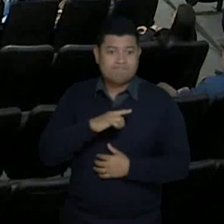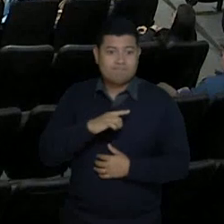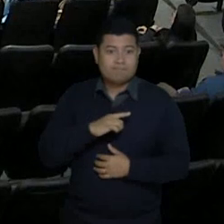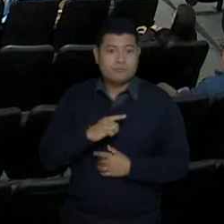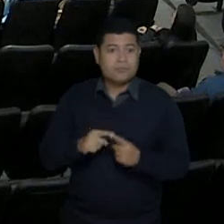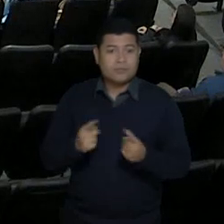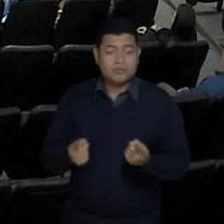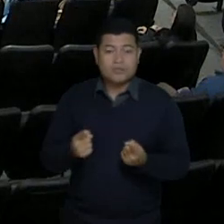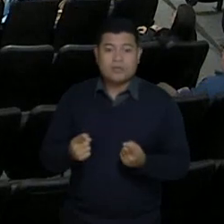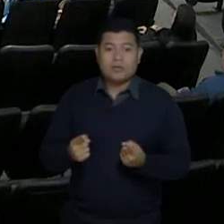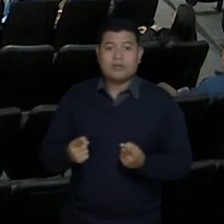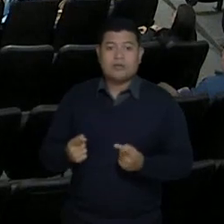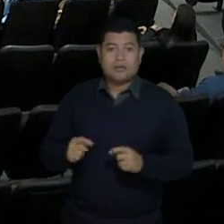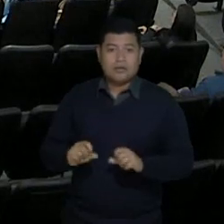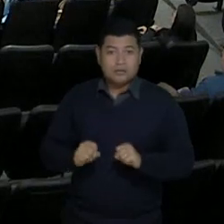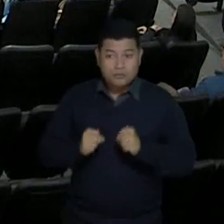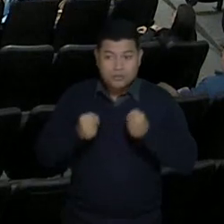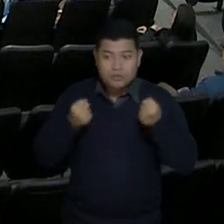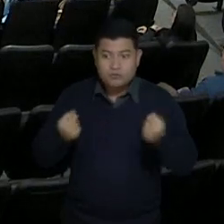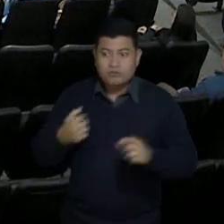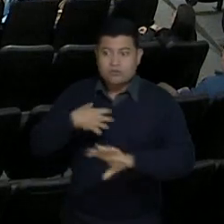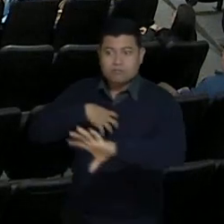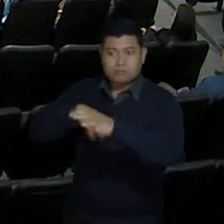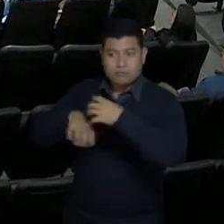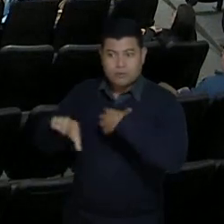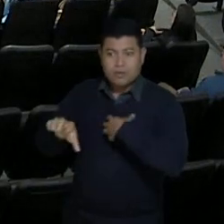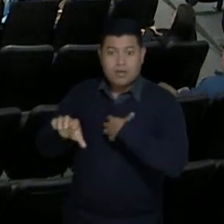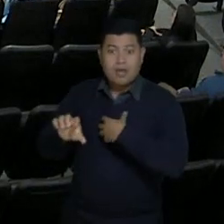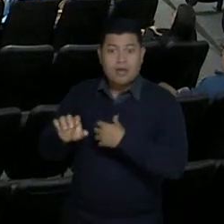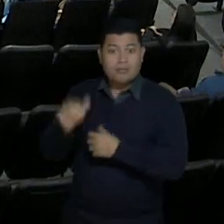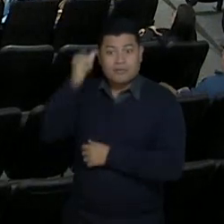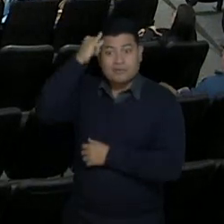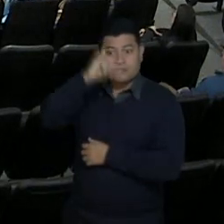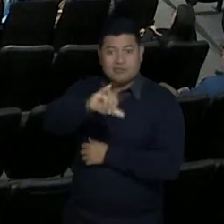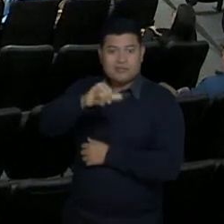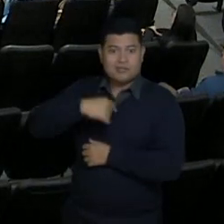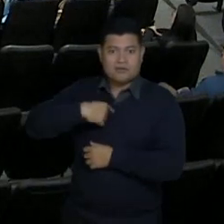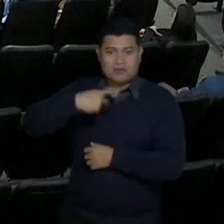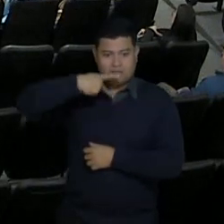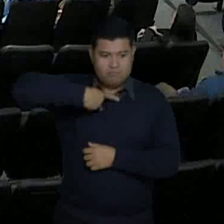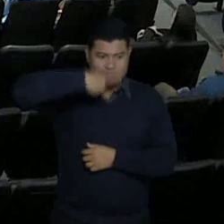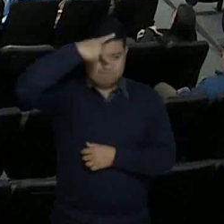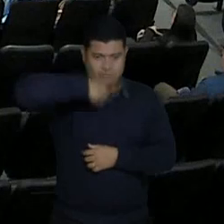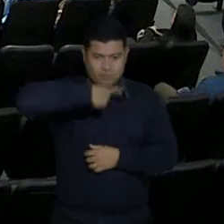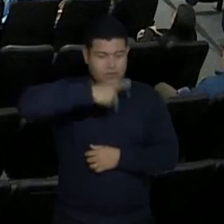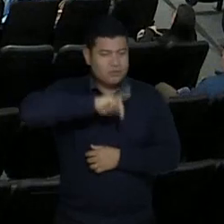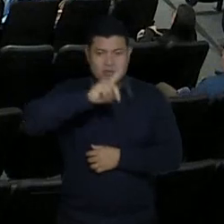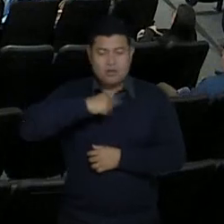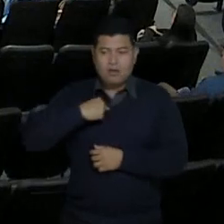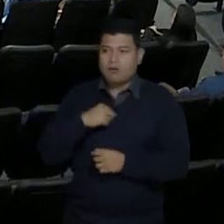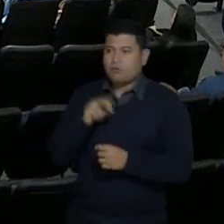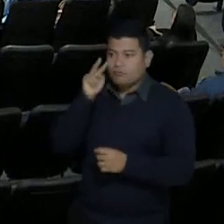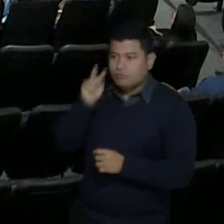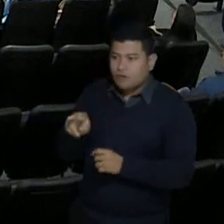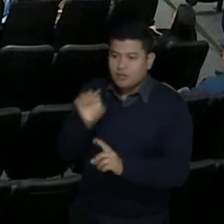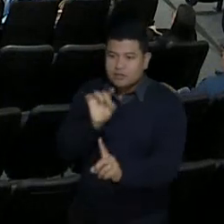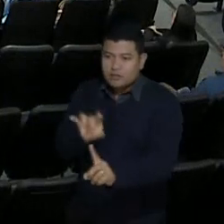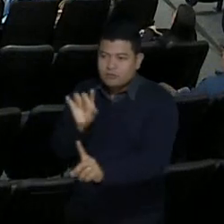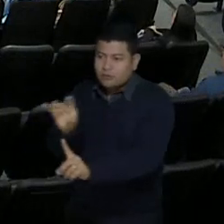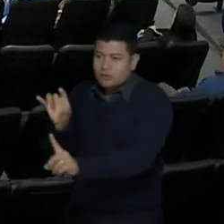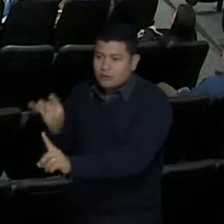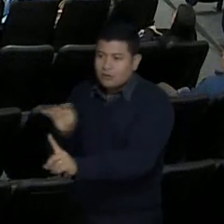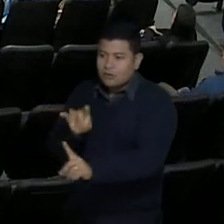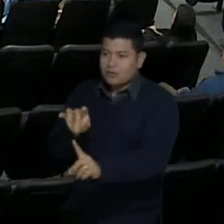afeto é esse exercício de não entrar no automático e de olhar para cada um dos nossos estudantes como se fossem